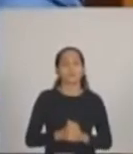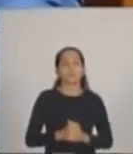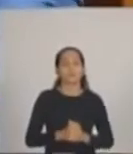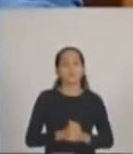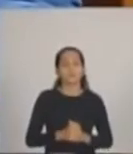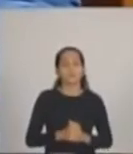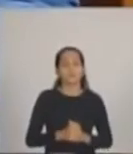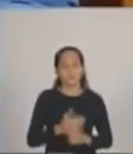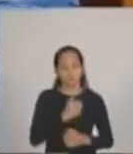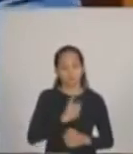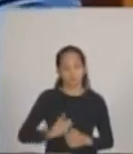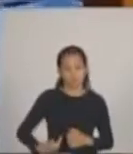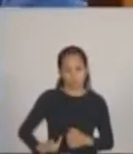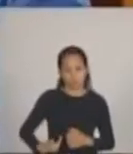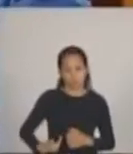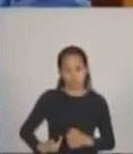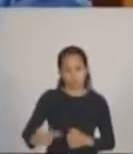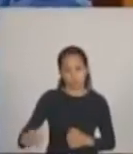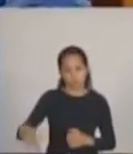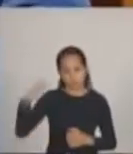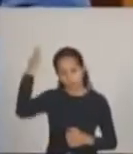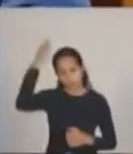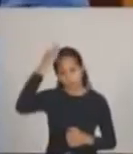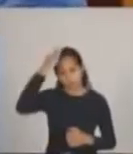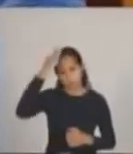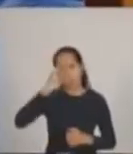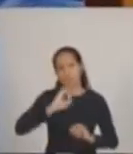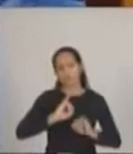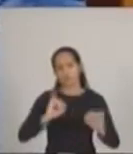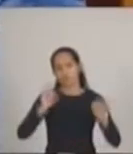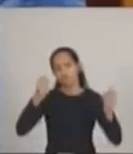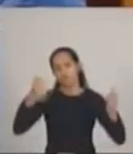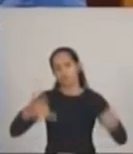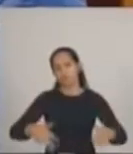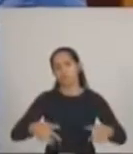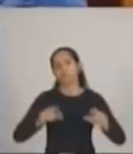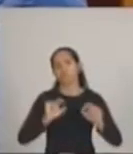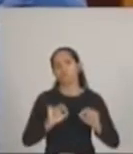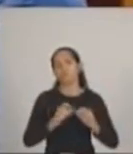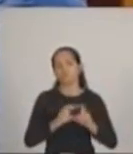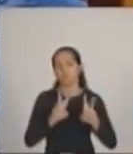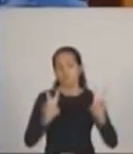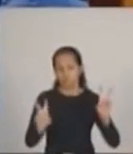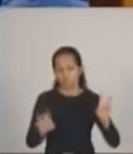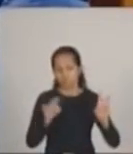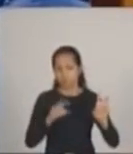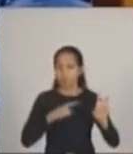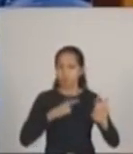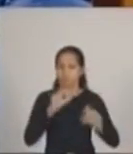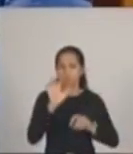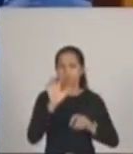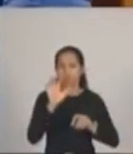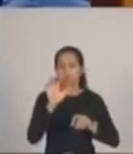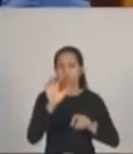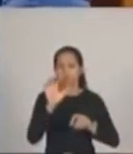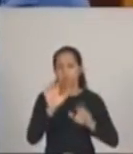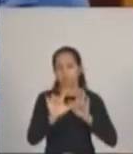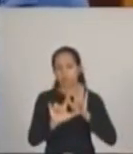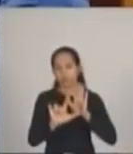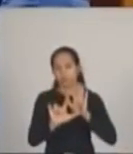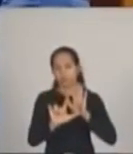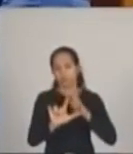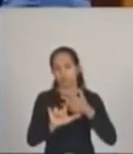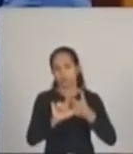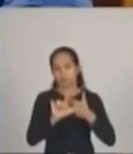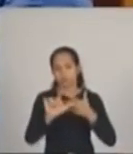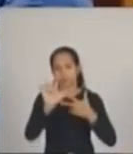o Governo do Estado cita que existe, o parecer do Governo do Estado cita que existe uma legislação federal sobre, especificamente sobre o